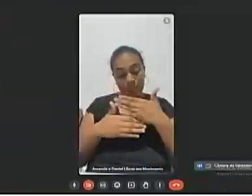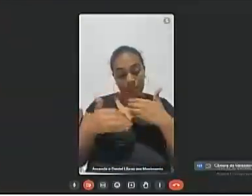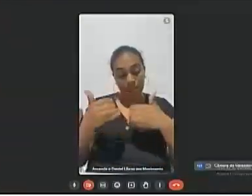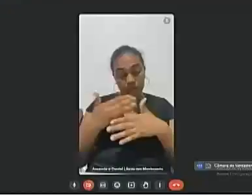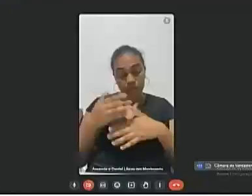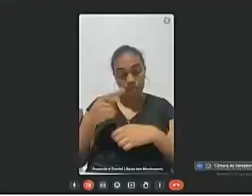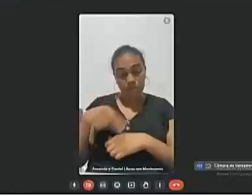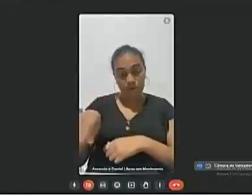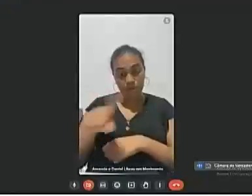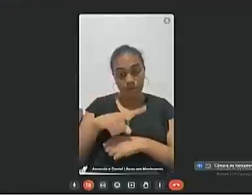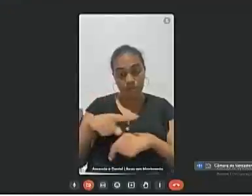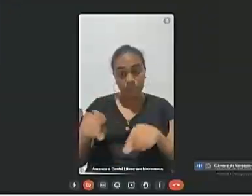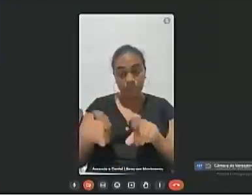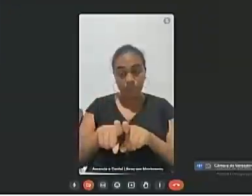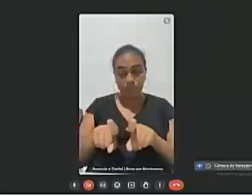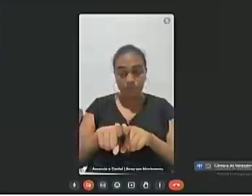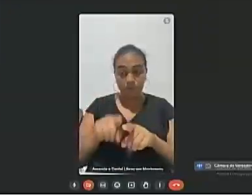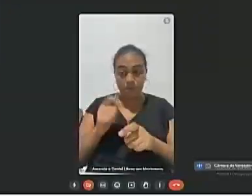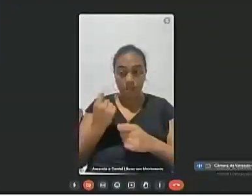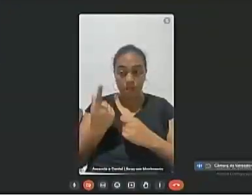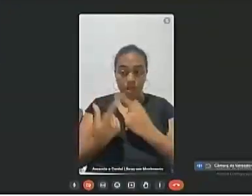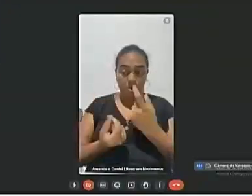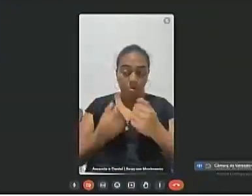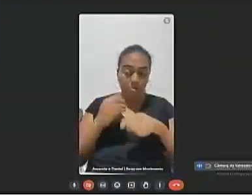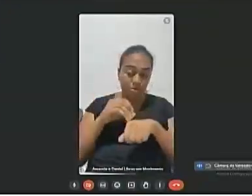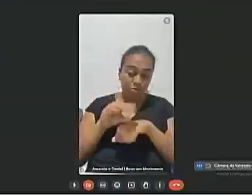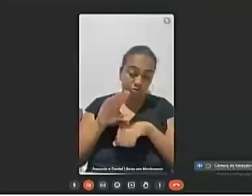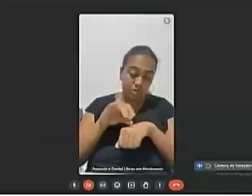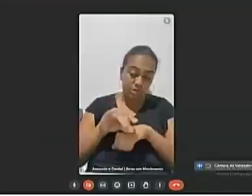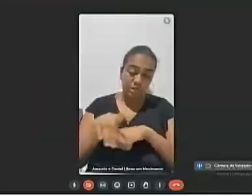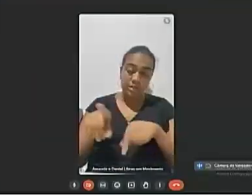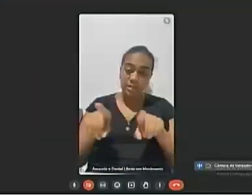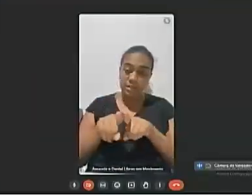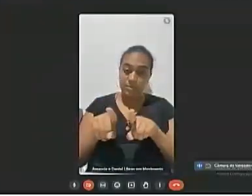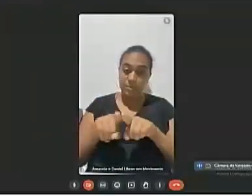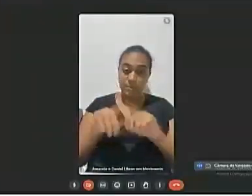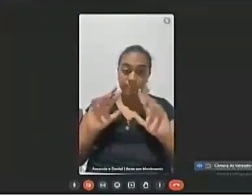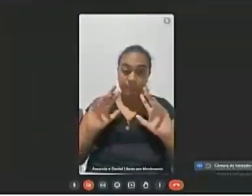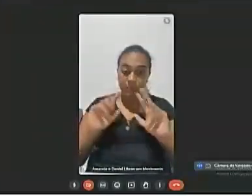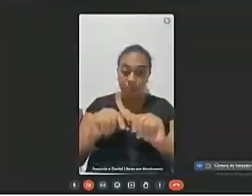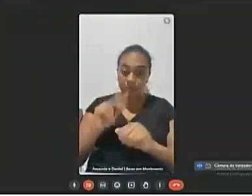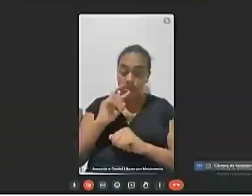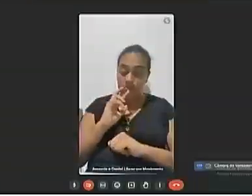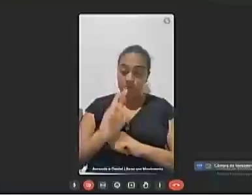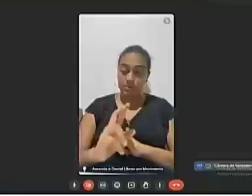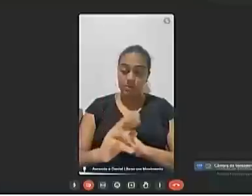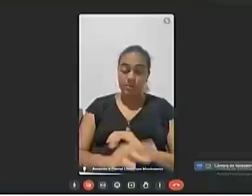item 4, com algumas recomendações de todas, sintetizando essas soluções.